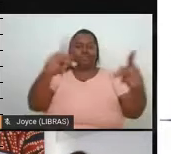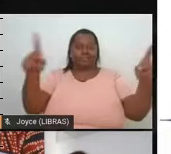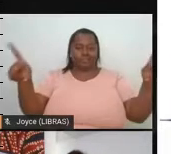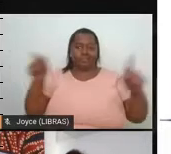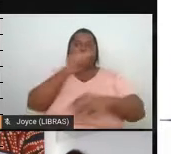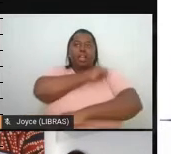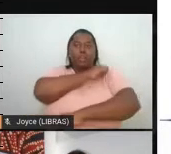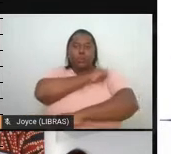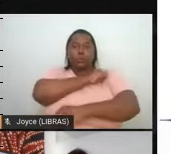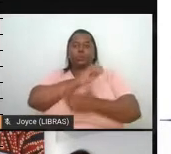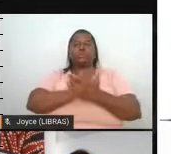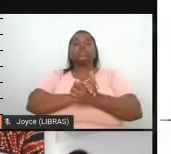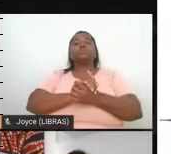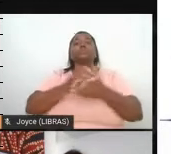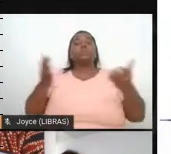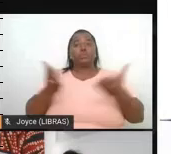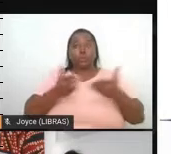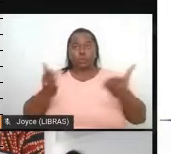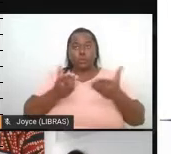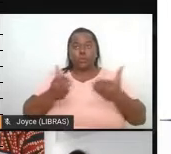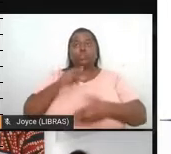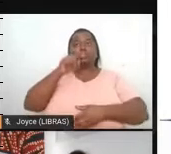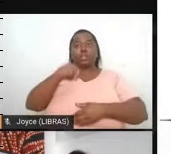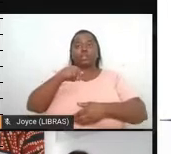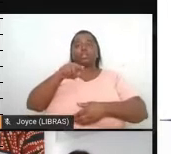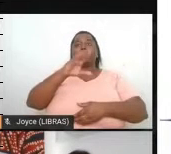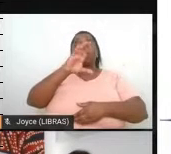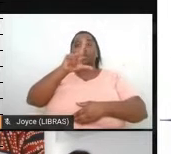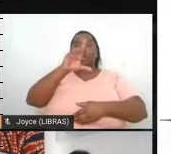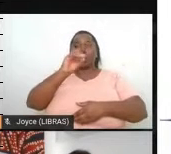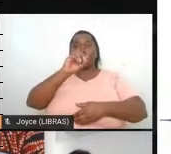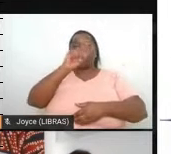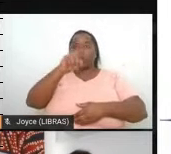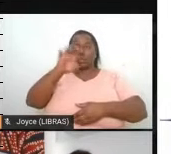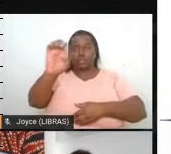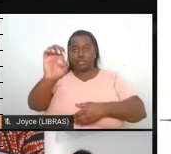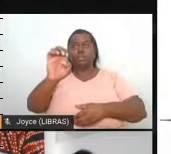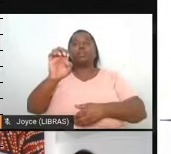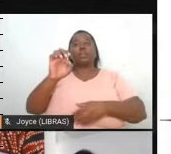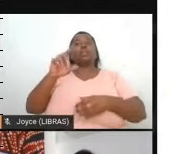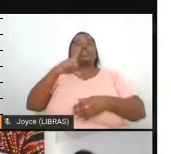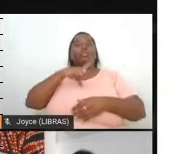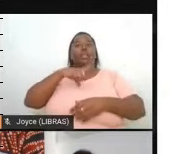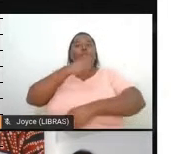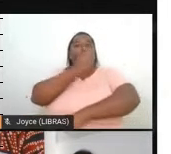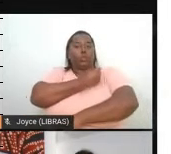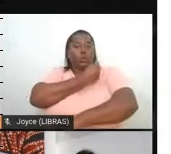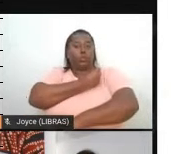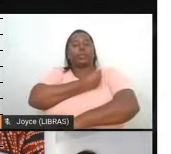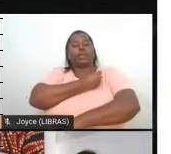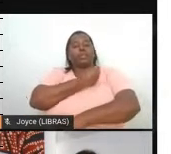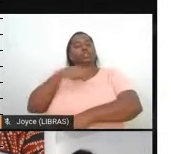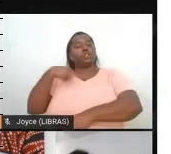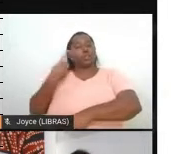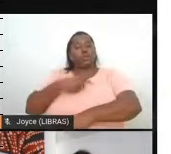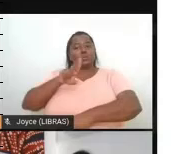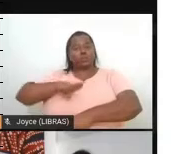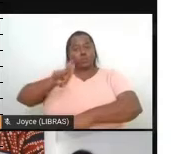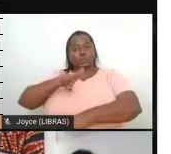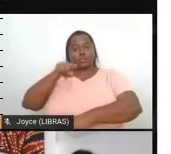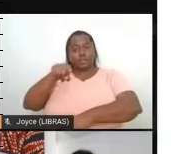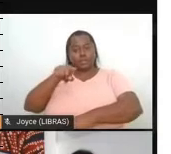substitui todos os tipos de questão numéricas, é o que a gente está atualmente utilizando, tá?